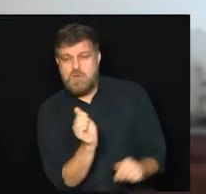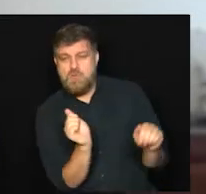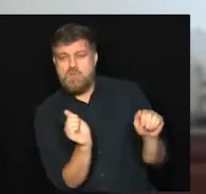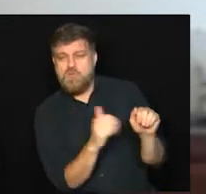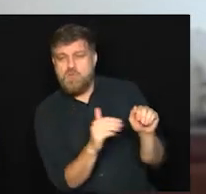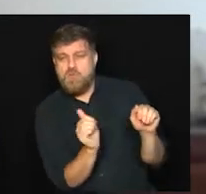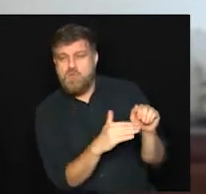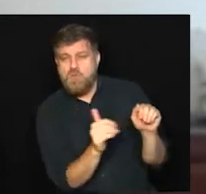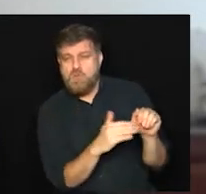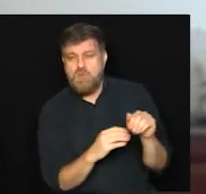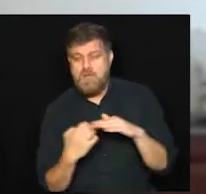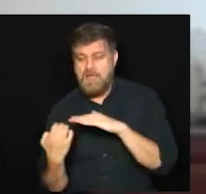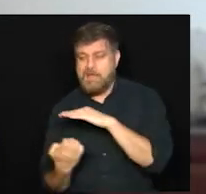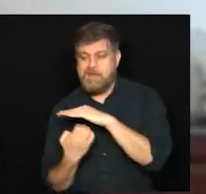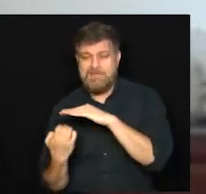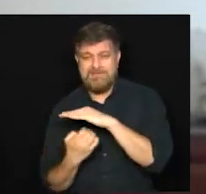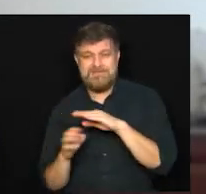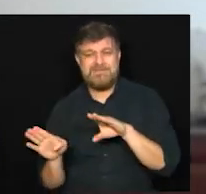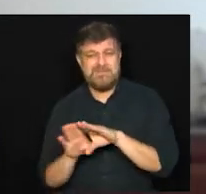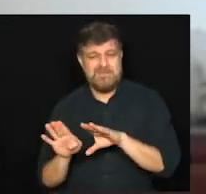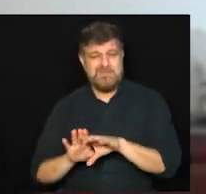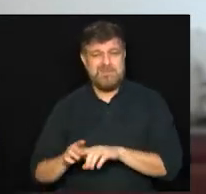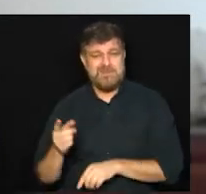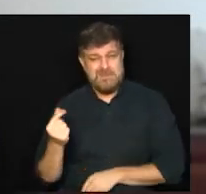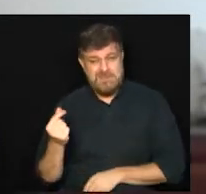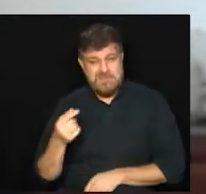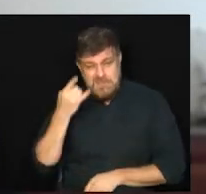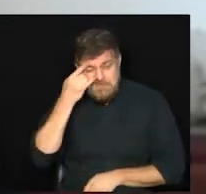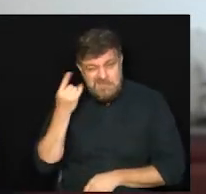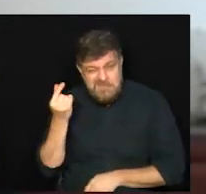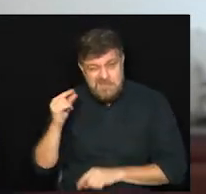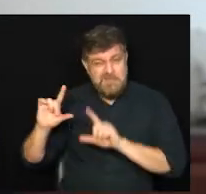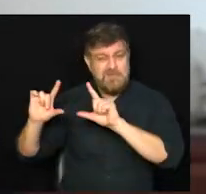empresas também foi bastante significativo.